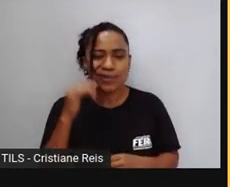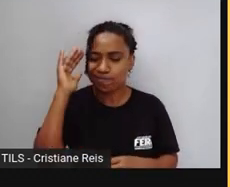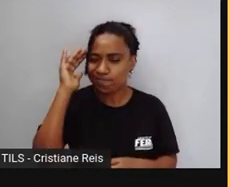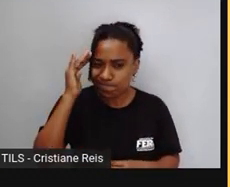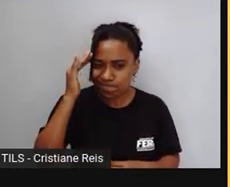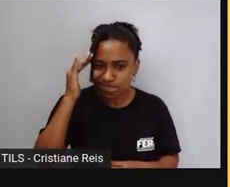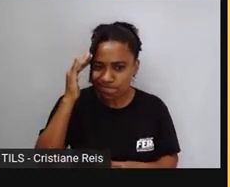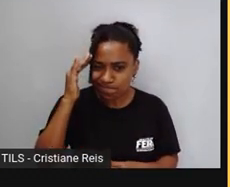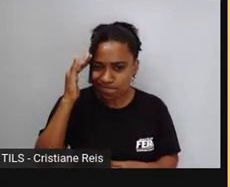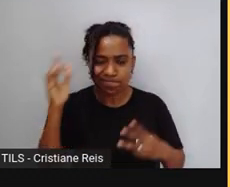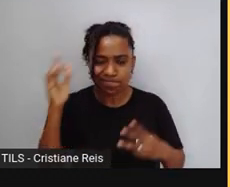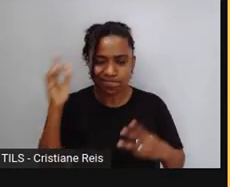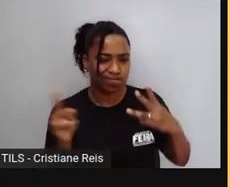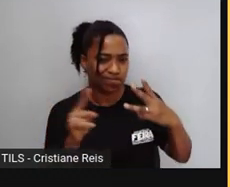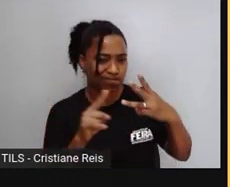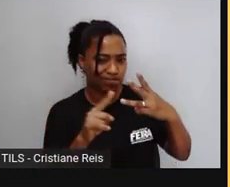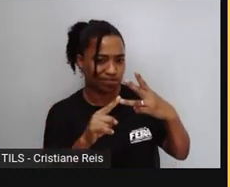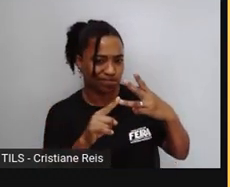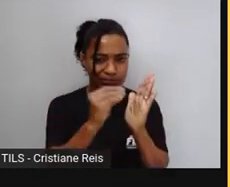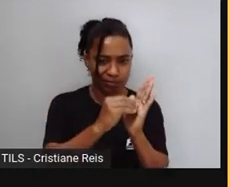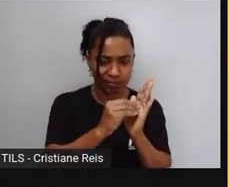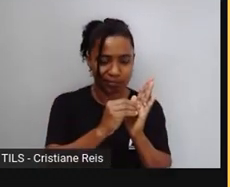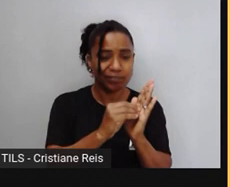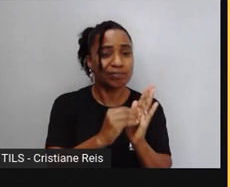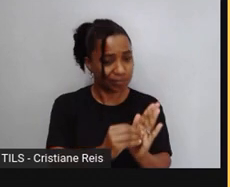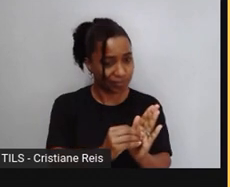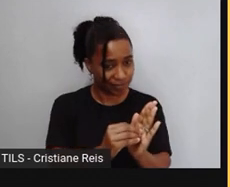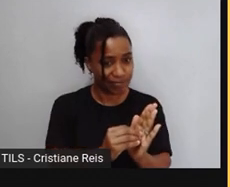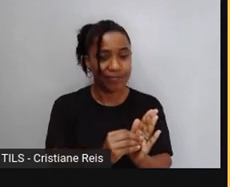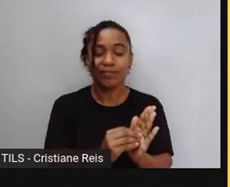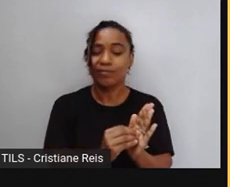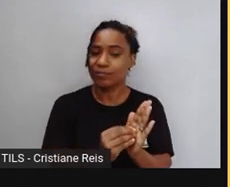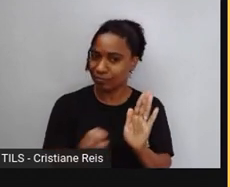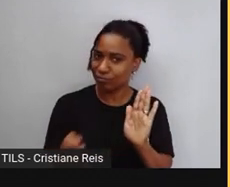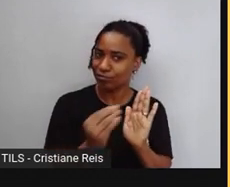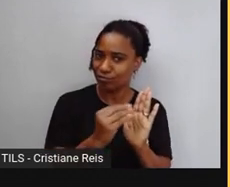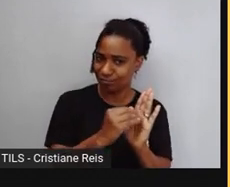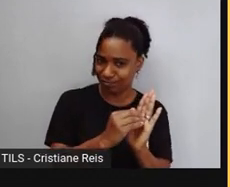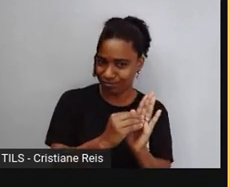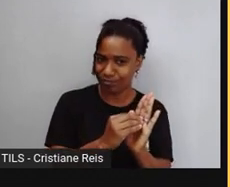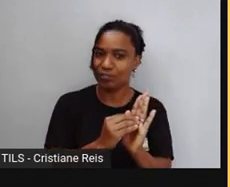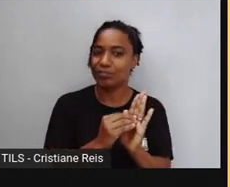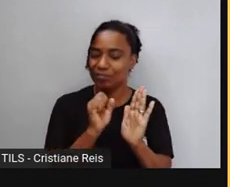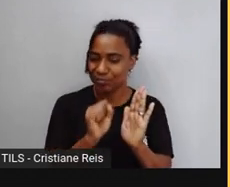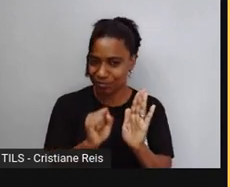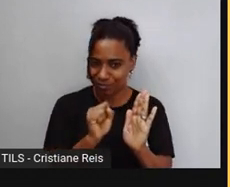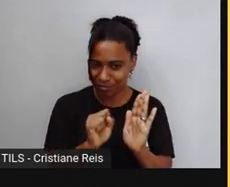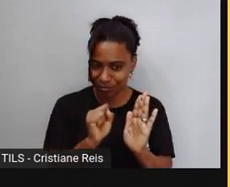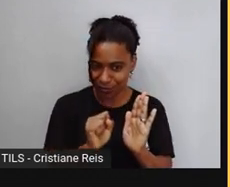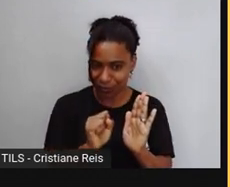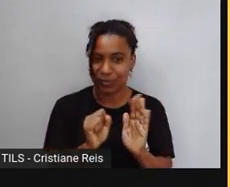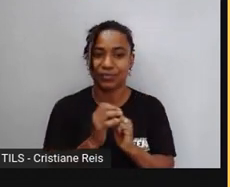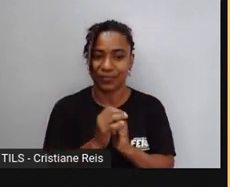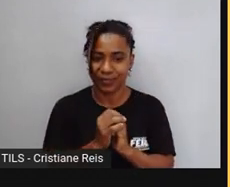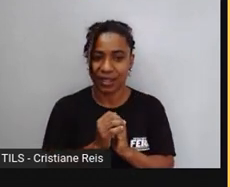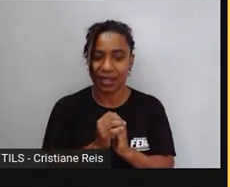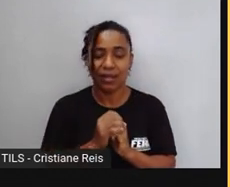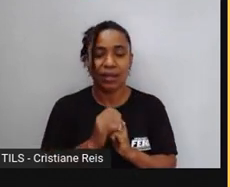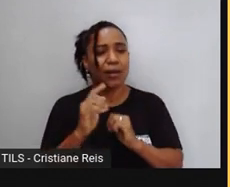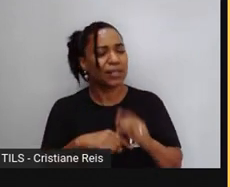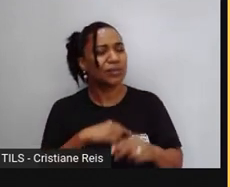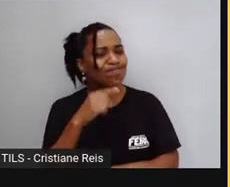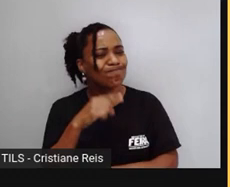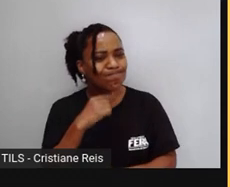aula, que é muito natural do processo de aprender, doubts. Mas não deixe de tirar as dúvidas na